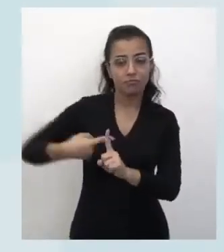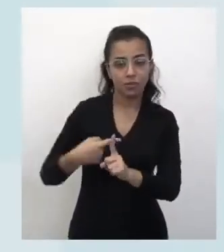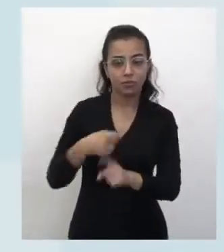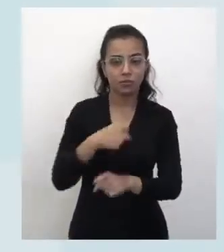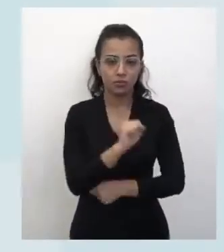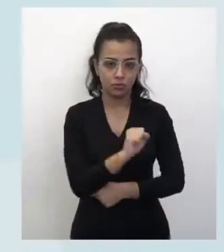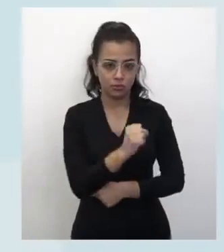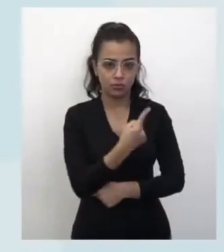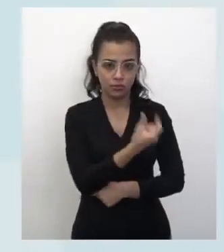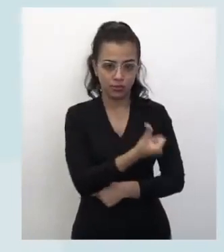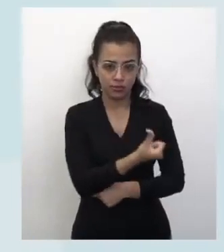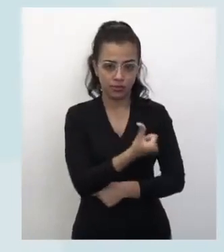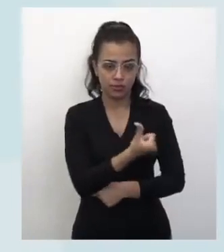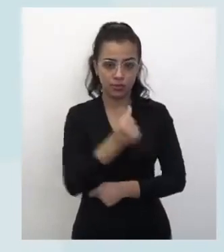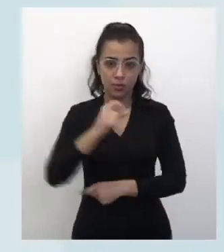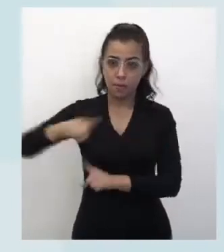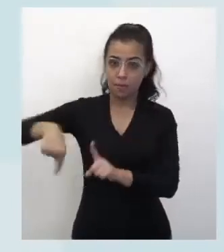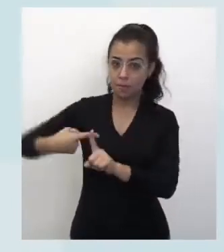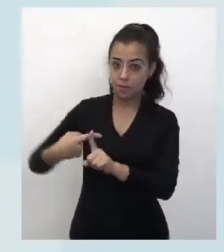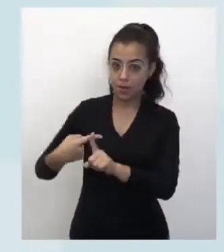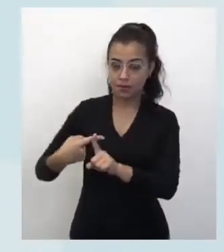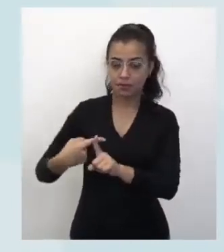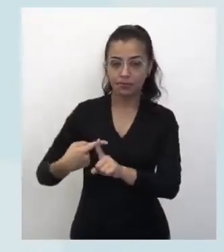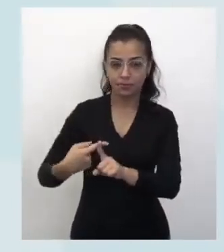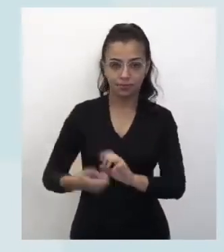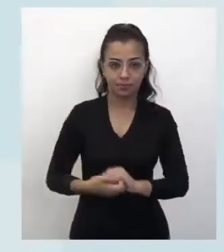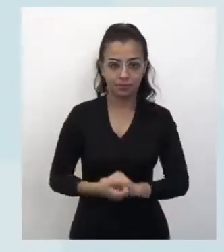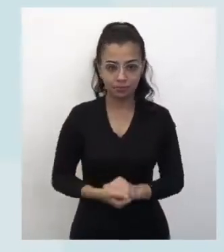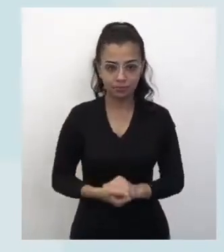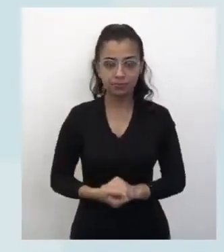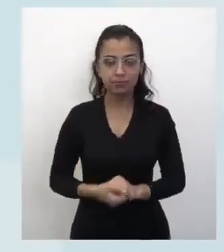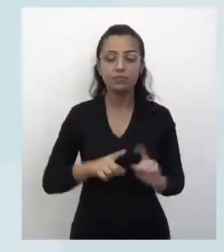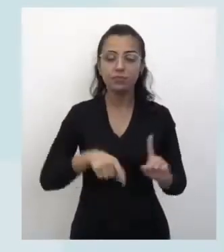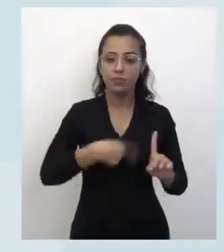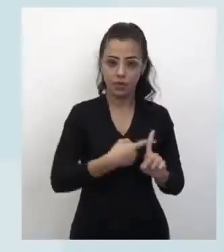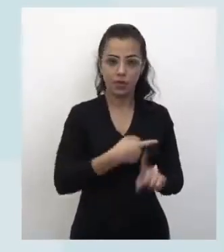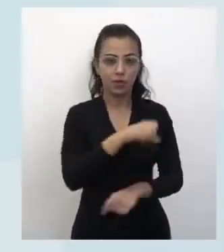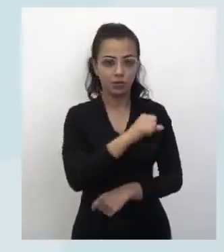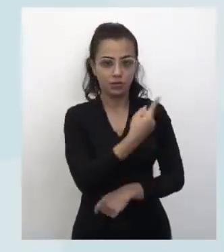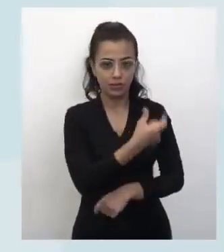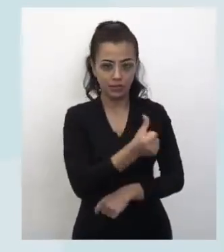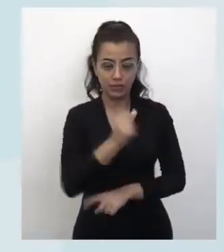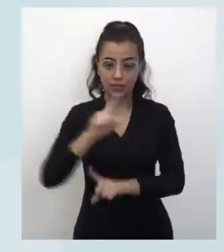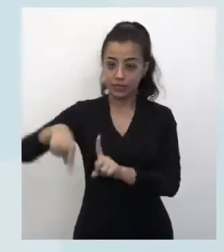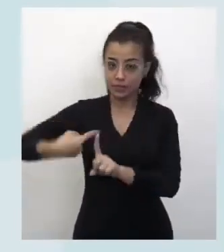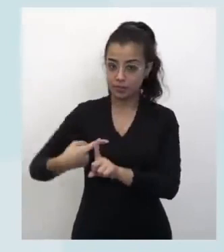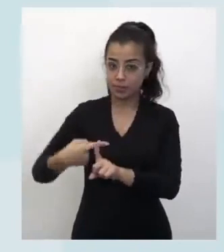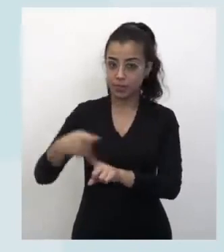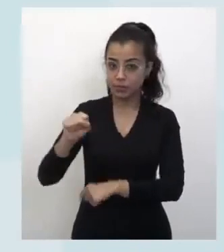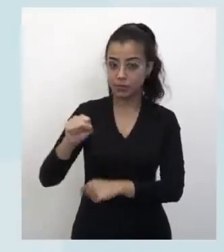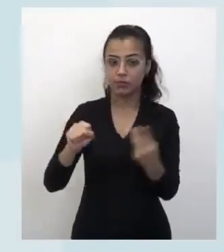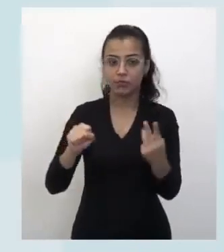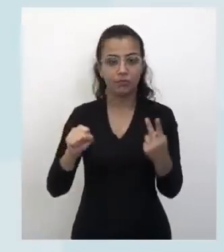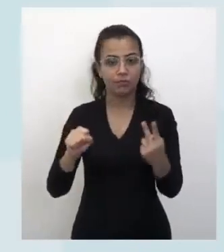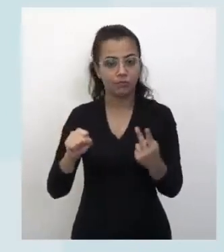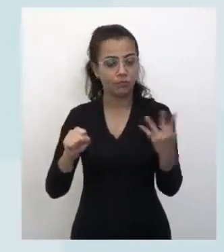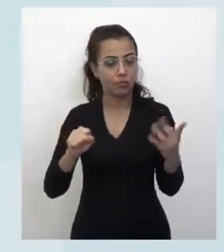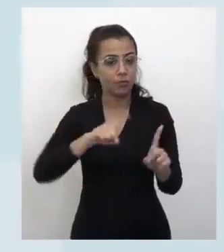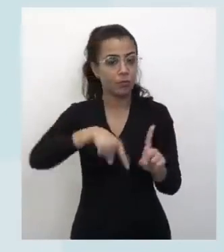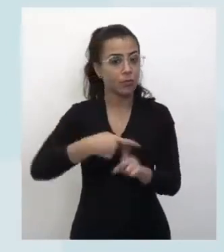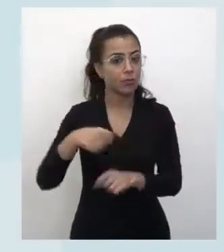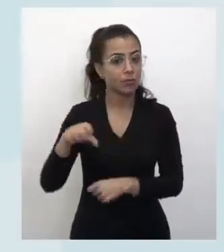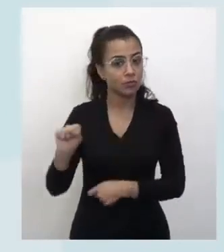8, 16. Desculpa, 0 mais 8, 8. Mais 8, 16. Mais 8, 24. Mais